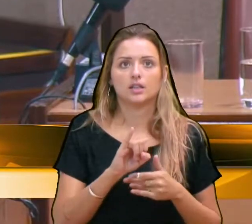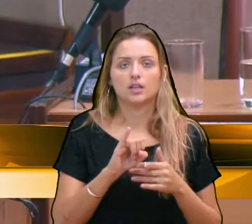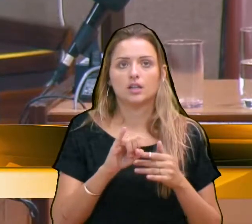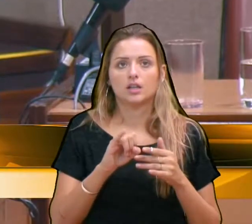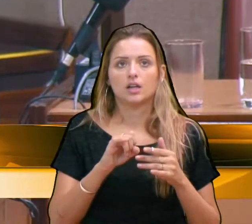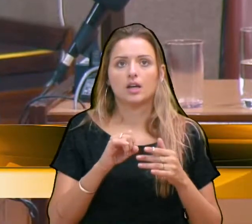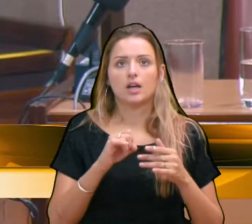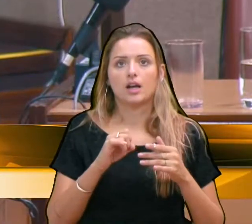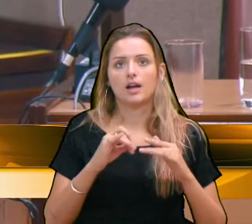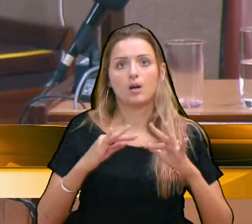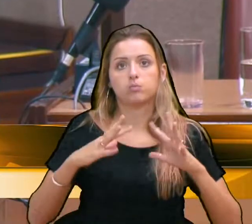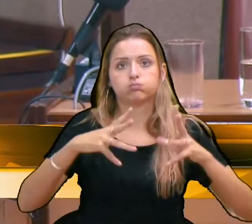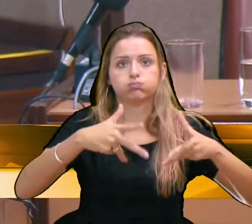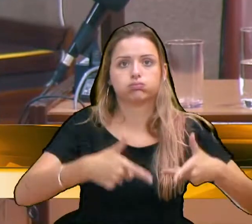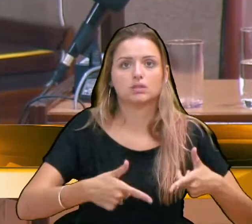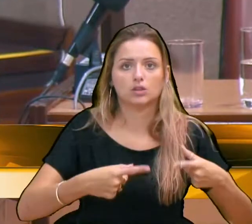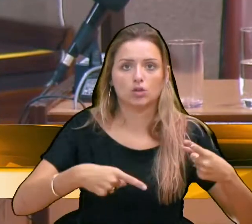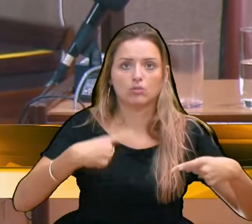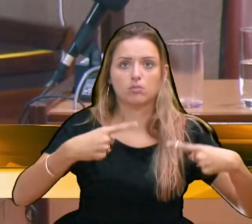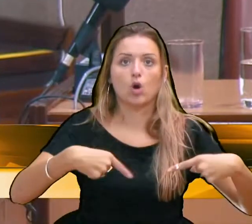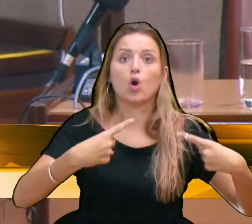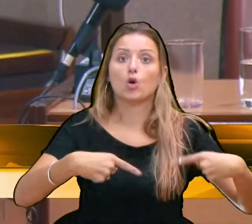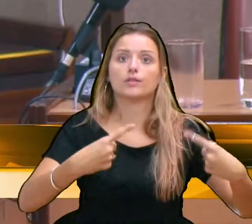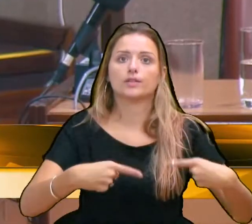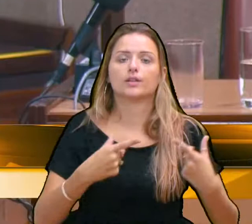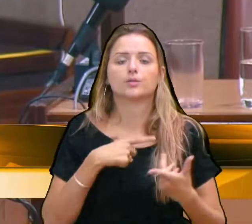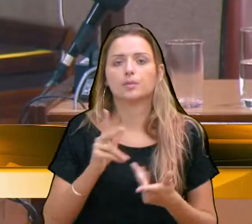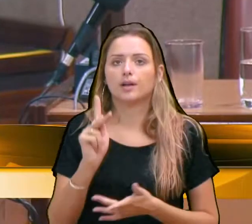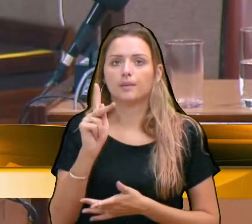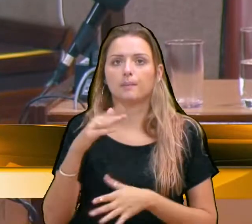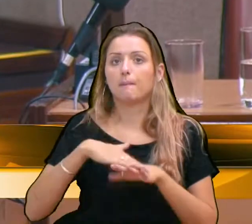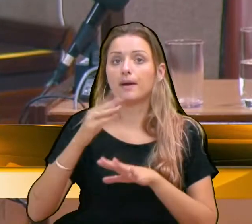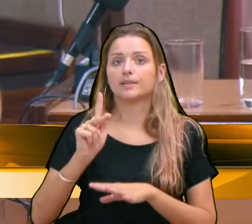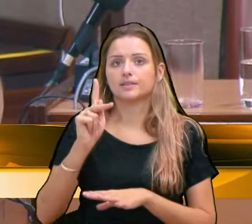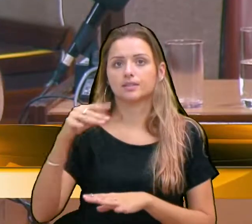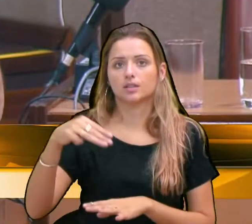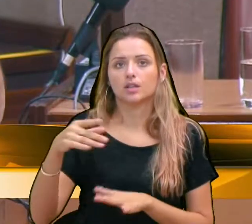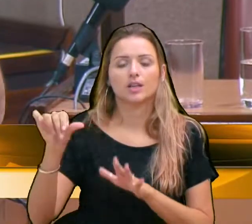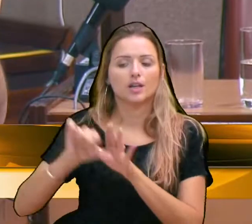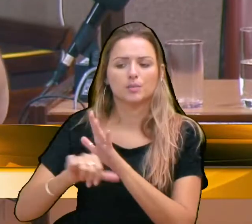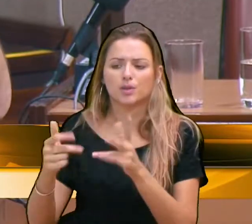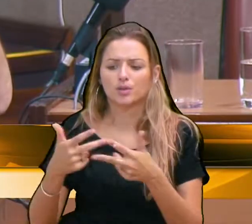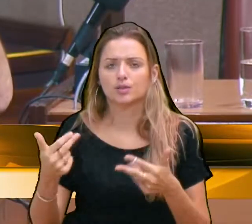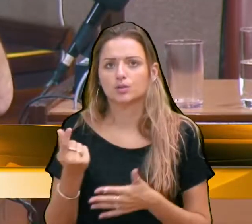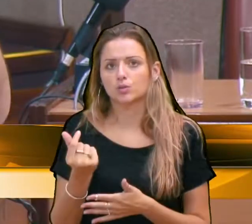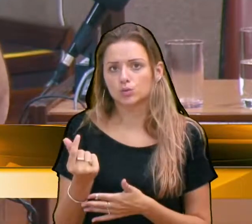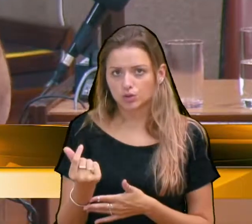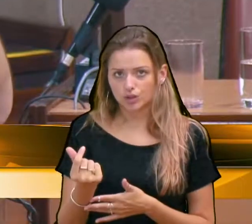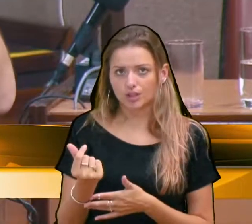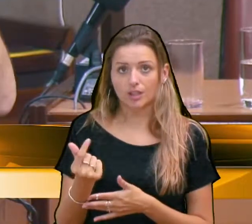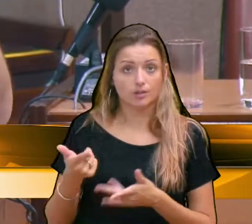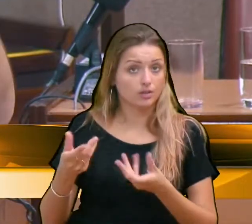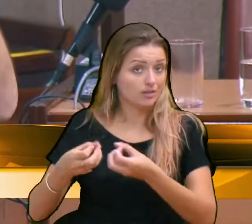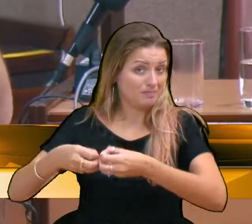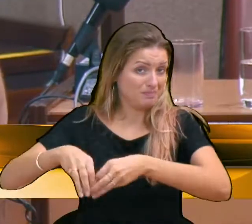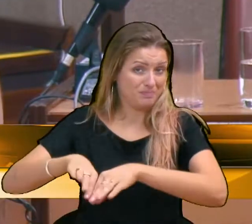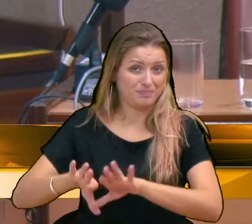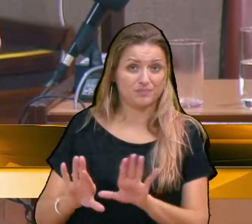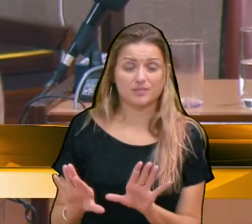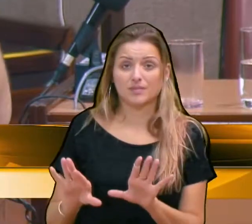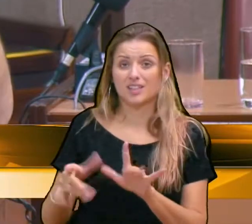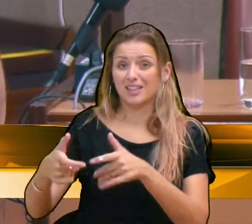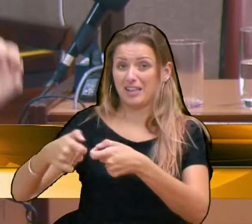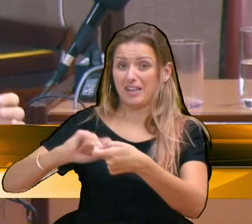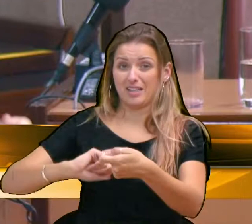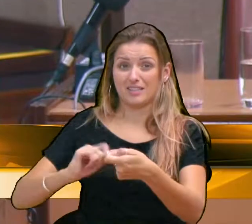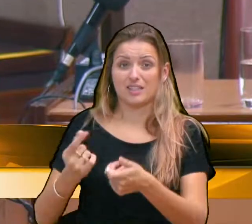a máquina rodando lá para dar a quilometragem. Mas o pior de tudo, vereadora, é esse dinheiro que eles colocaram fora, cremaram o dinheiro do